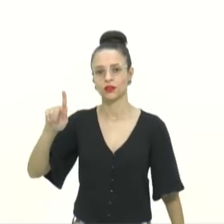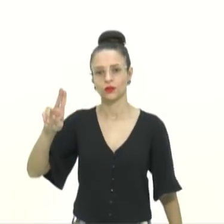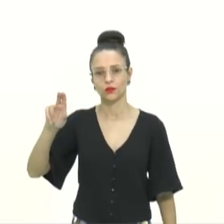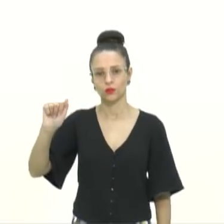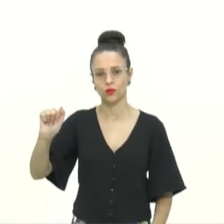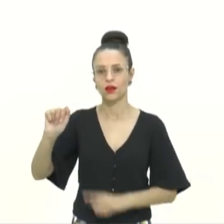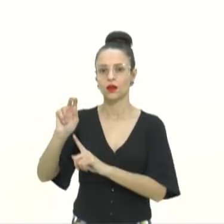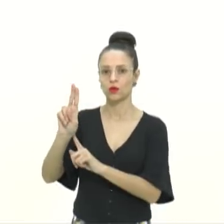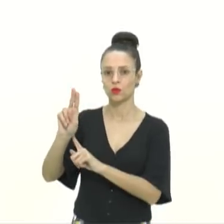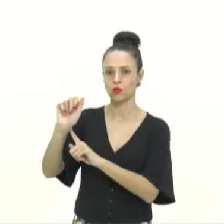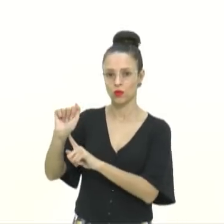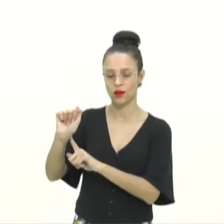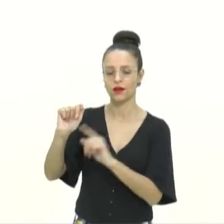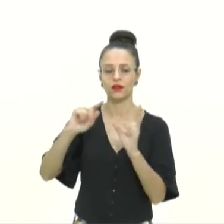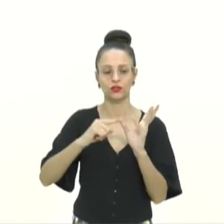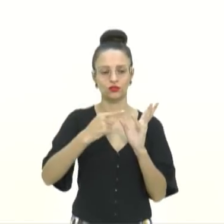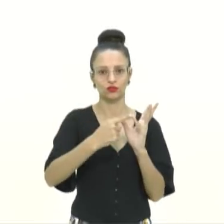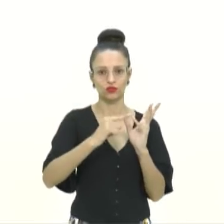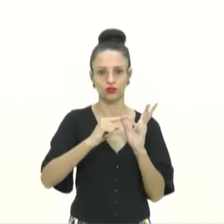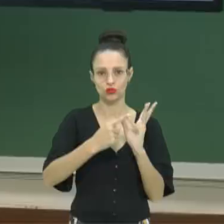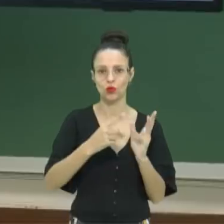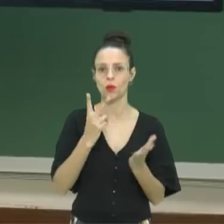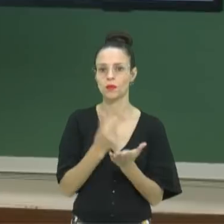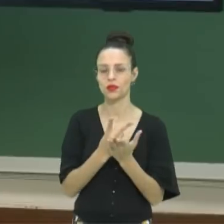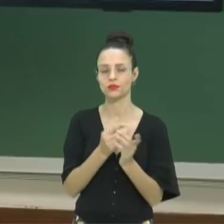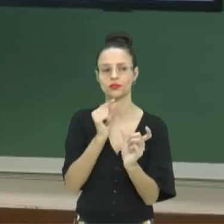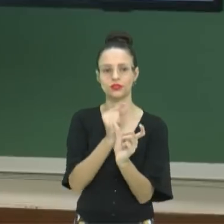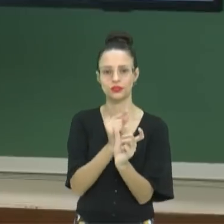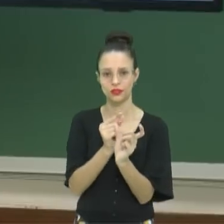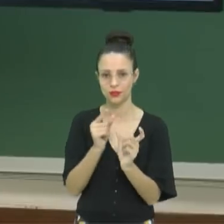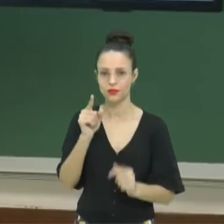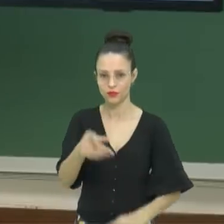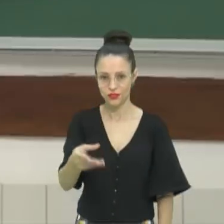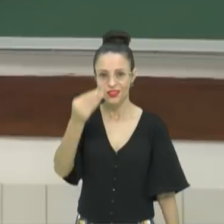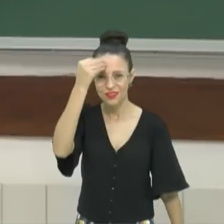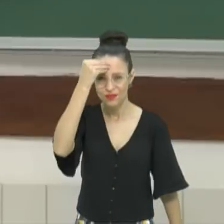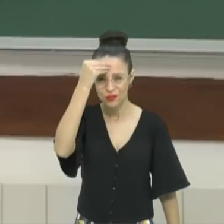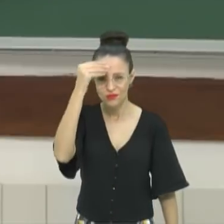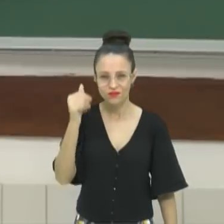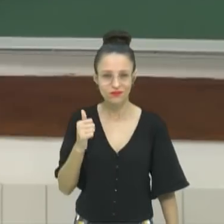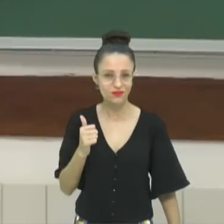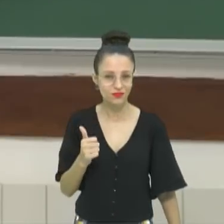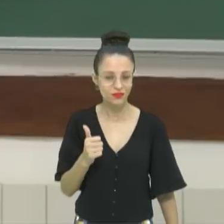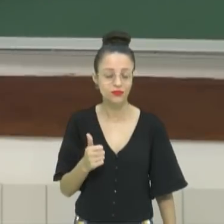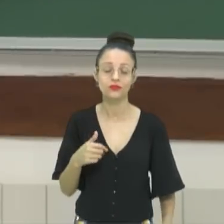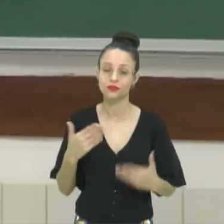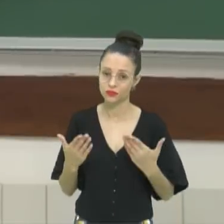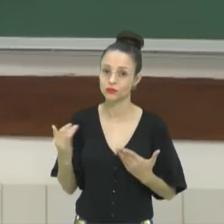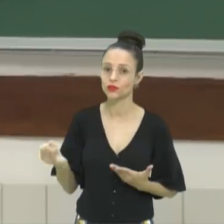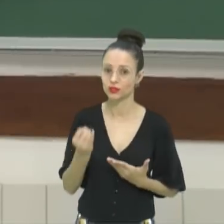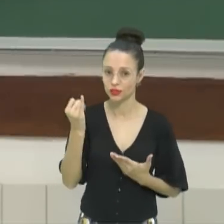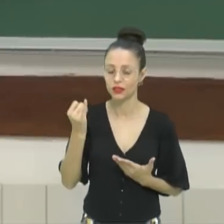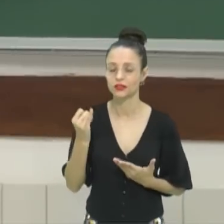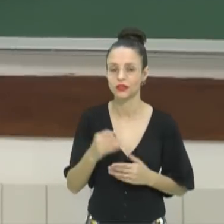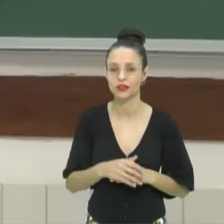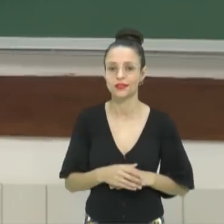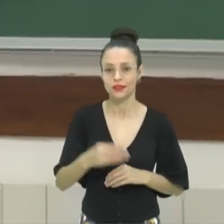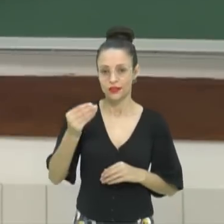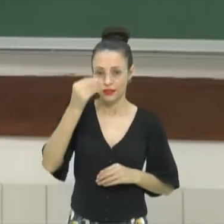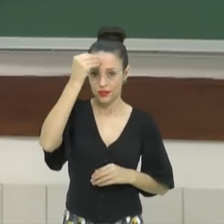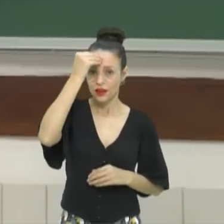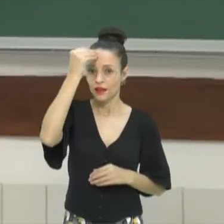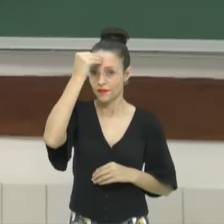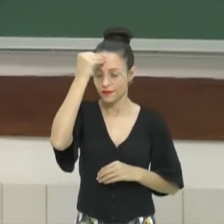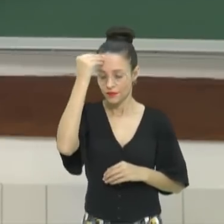na segunda um ditongo ali com duas vogais na mesma sílaba. Você gravou bem isso? Importante, pessoal.